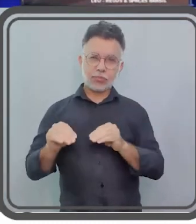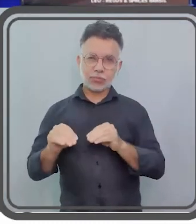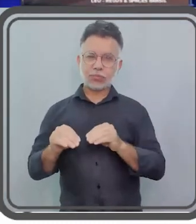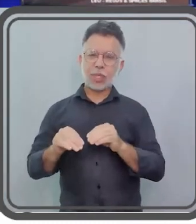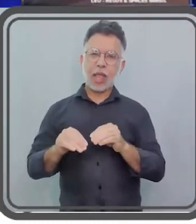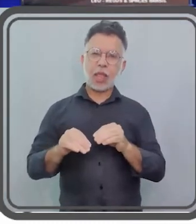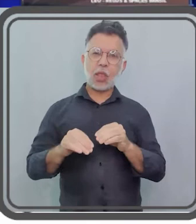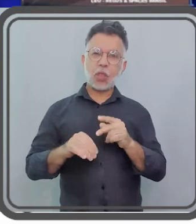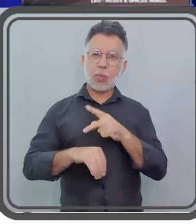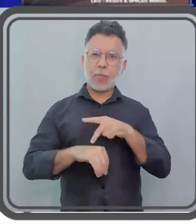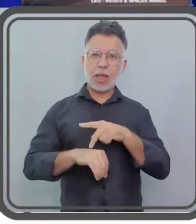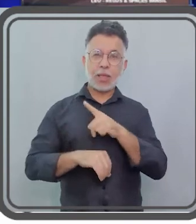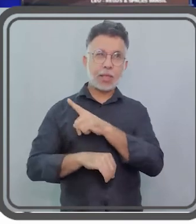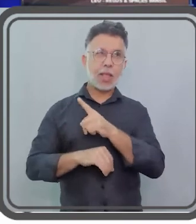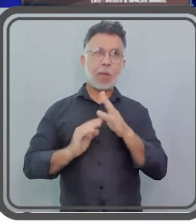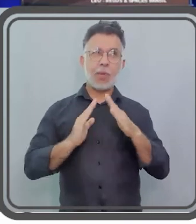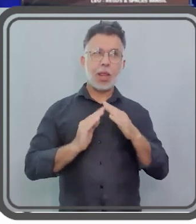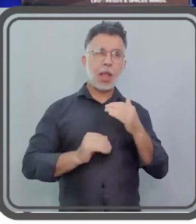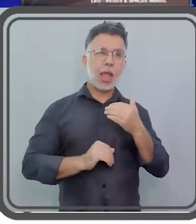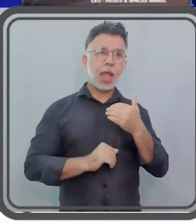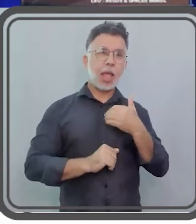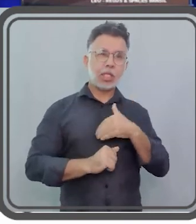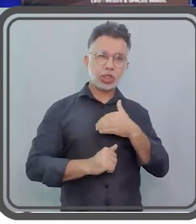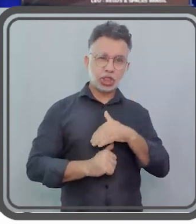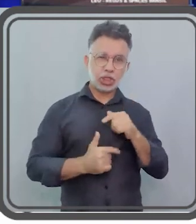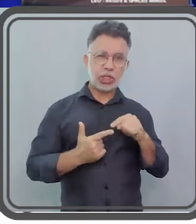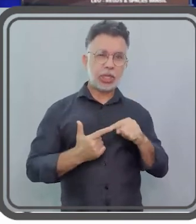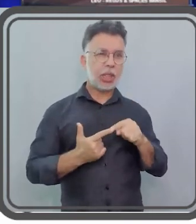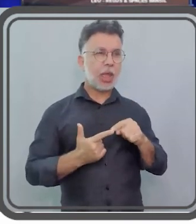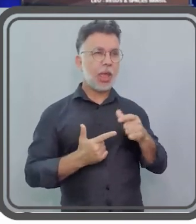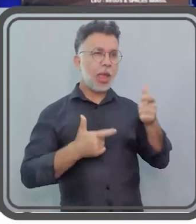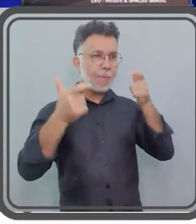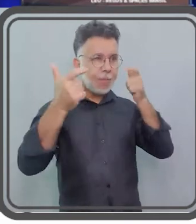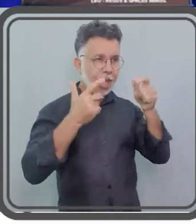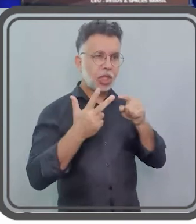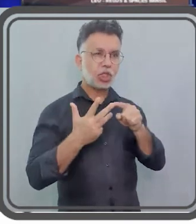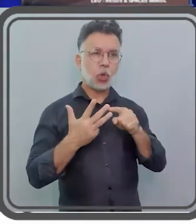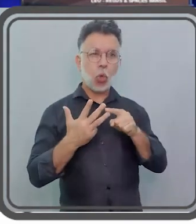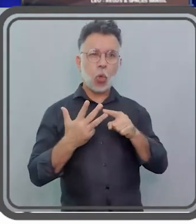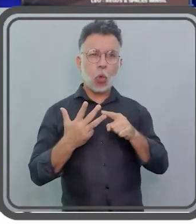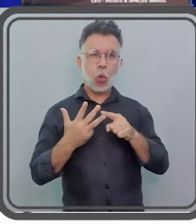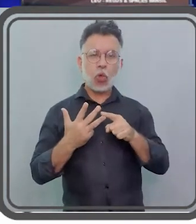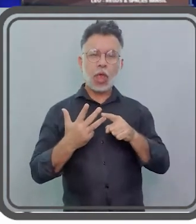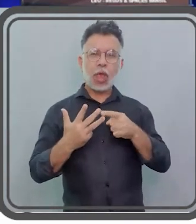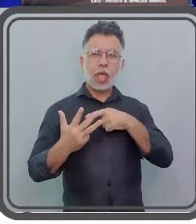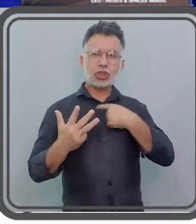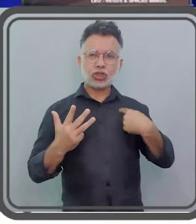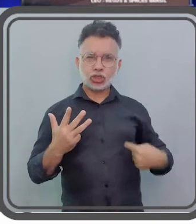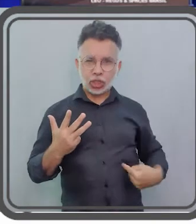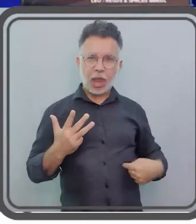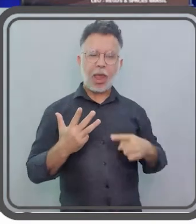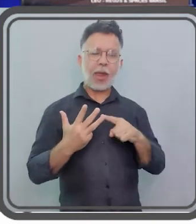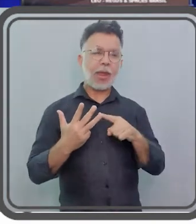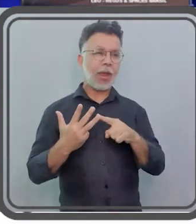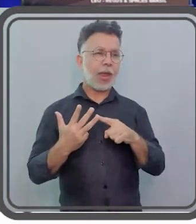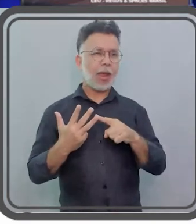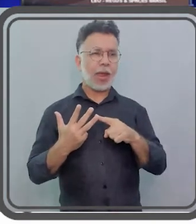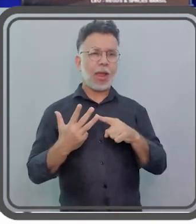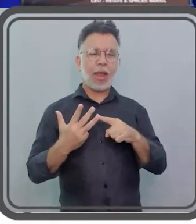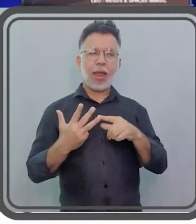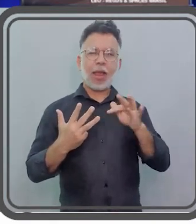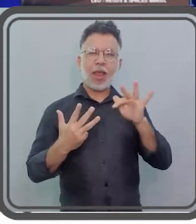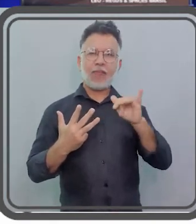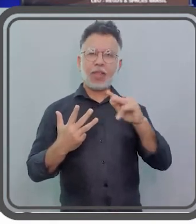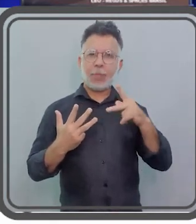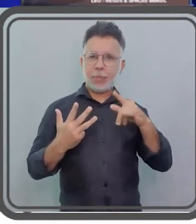Como você falou, eu morei no México, morei nas Filipinas, Singapura, morei em Xangai, fui presidente da